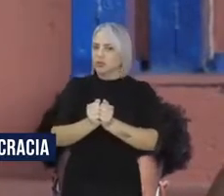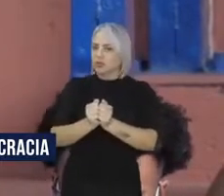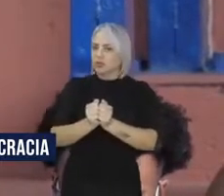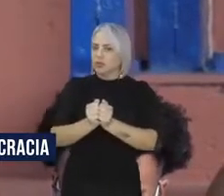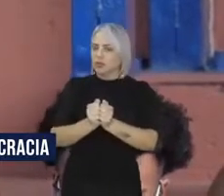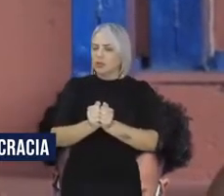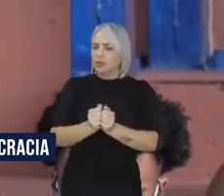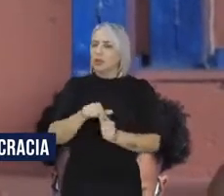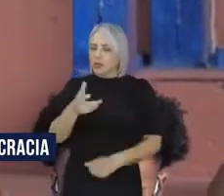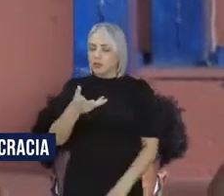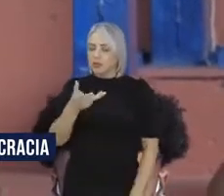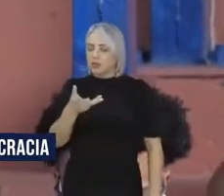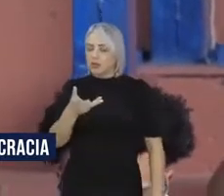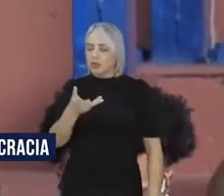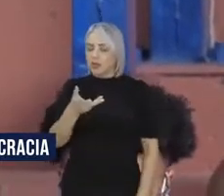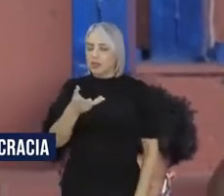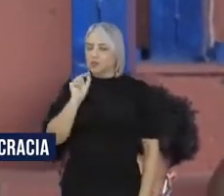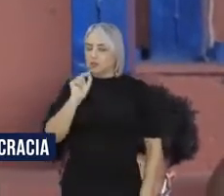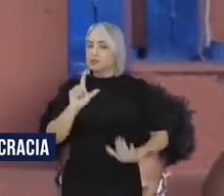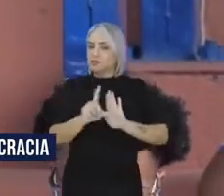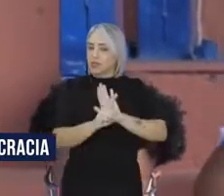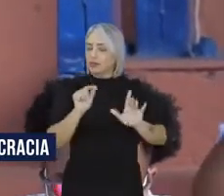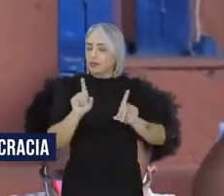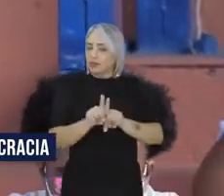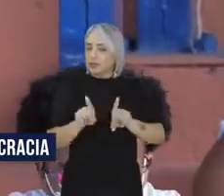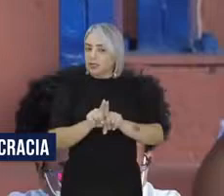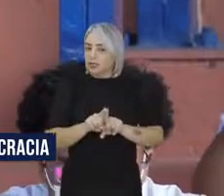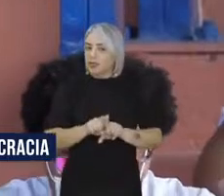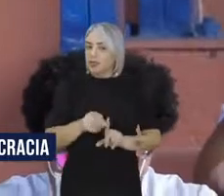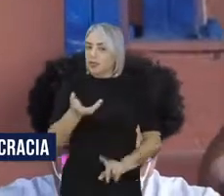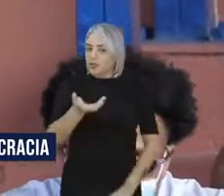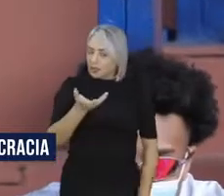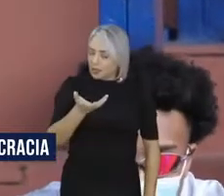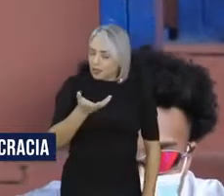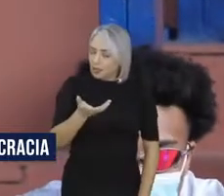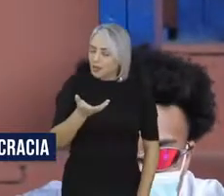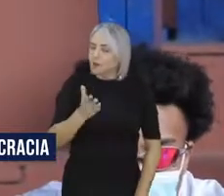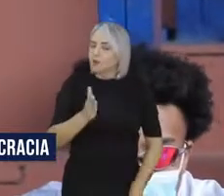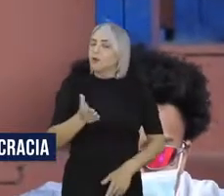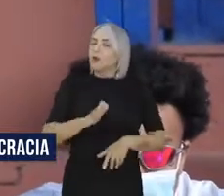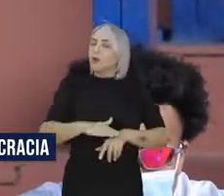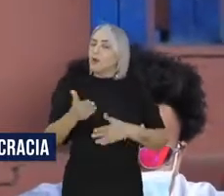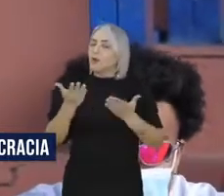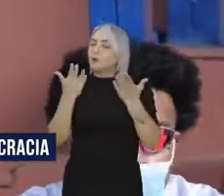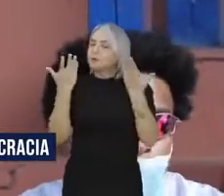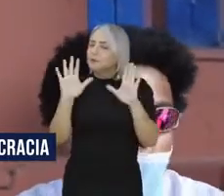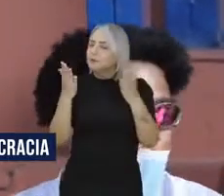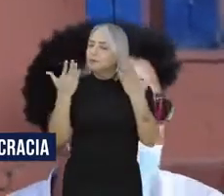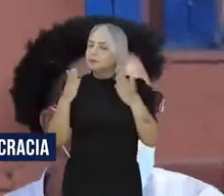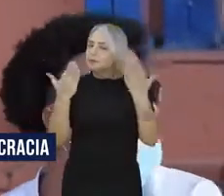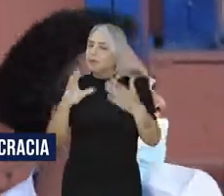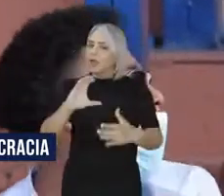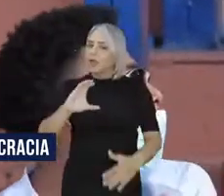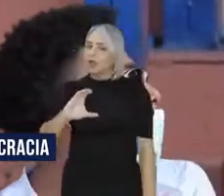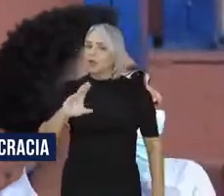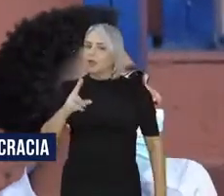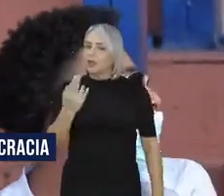uma reforçada. Eu queria mais uma salva de palmas pro Chico Macena.